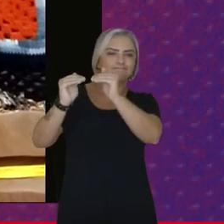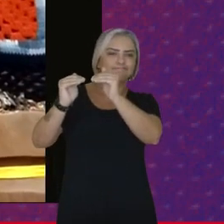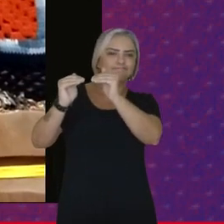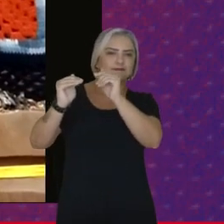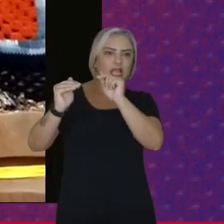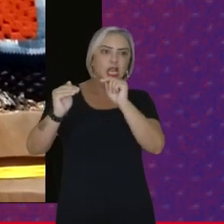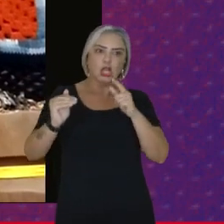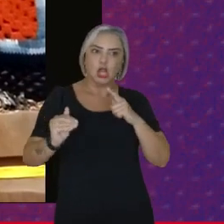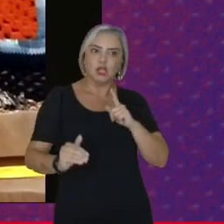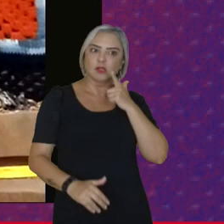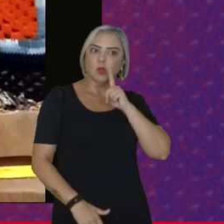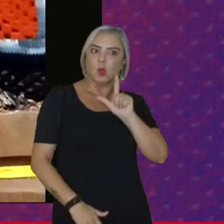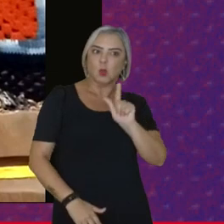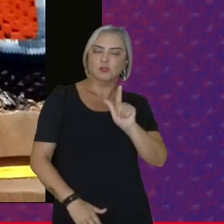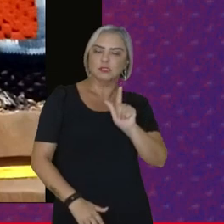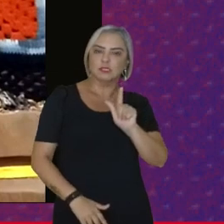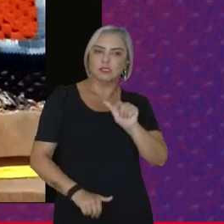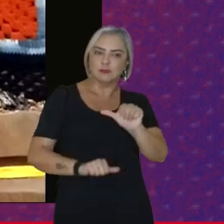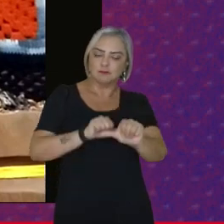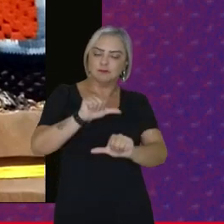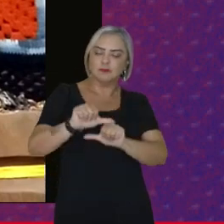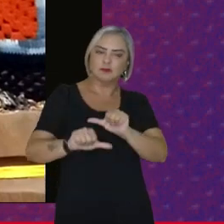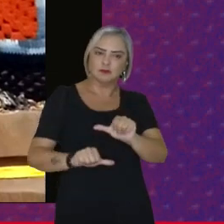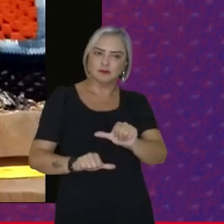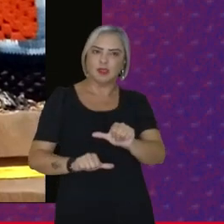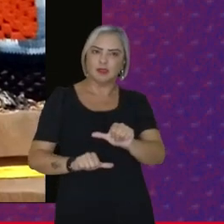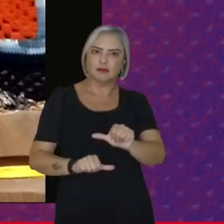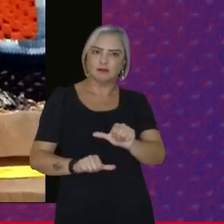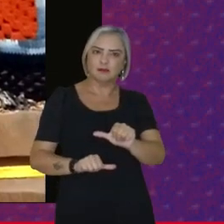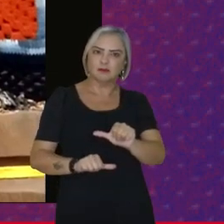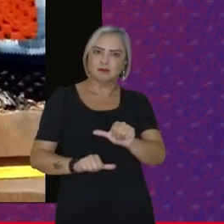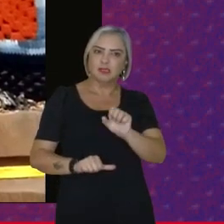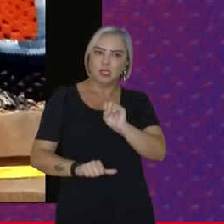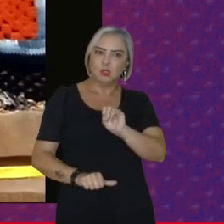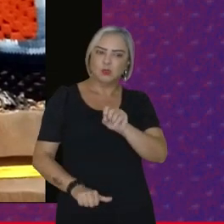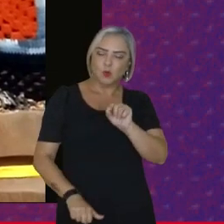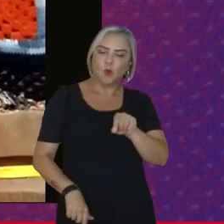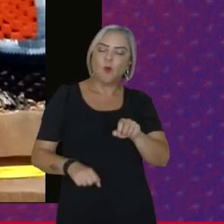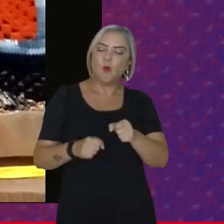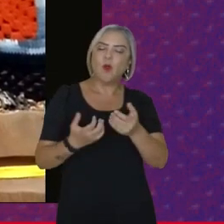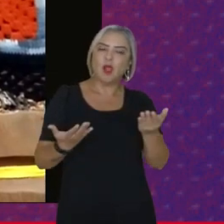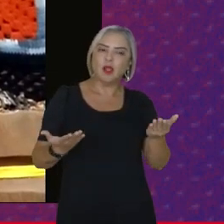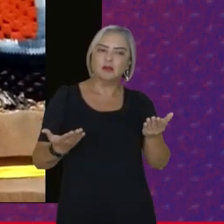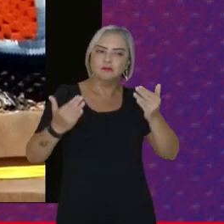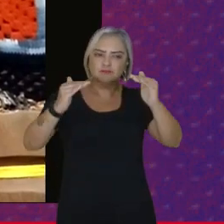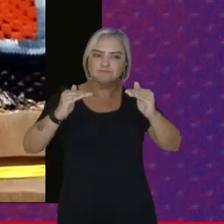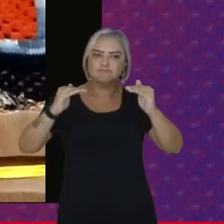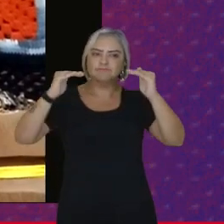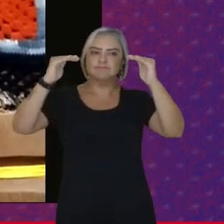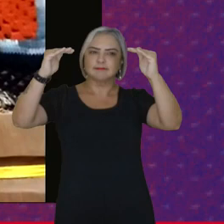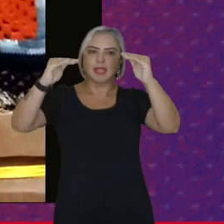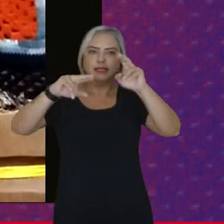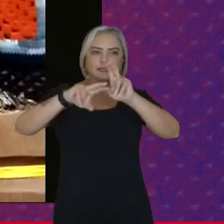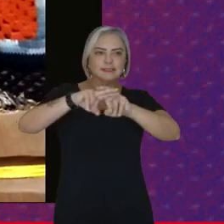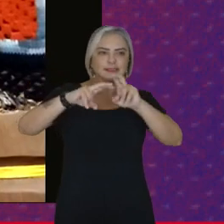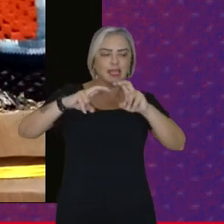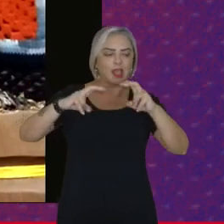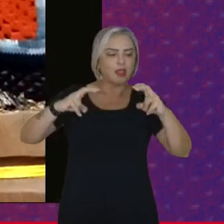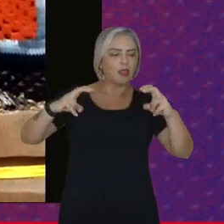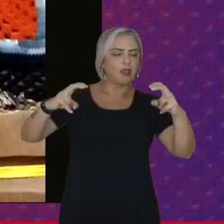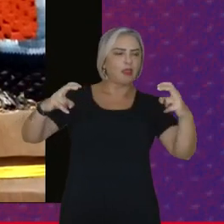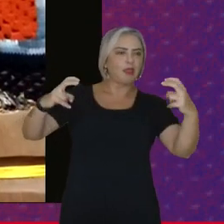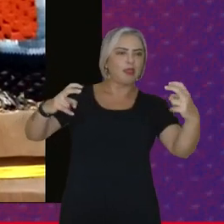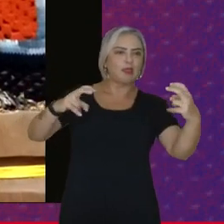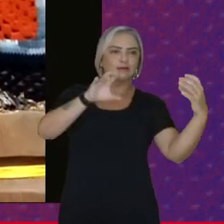vai conseguir modificar um pouco isso no dia que os majoritários se sentarem para